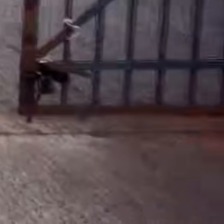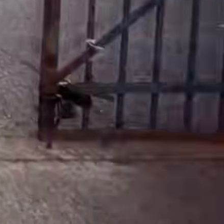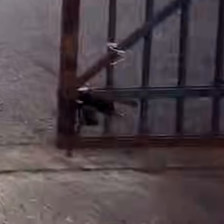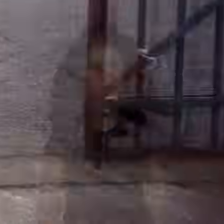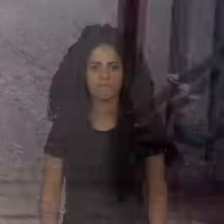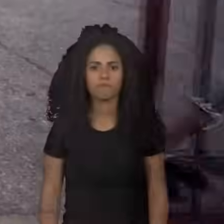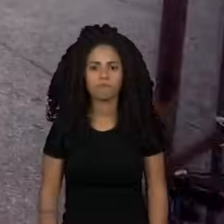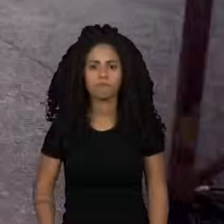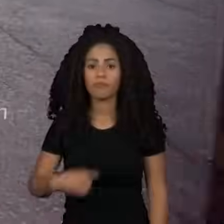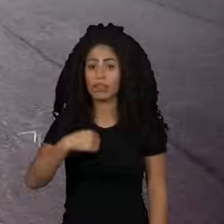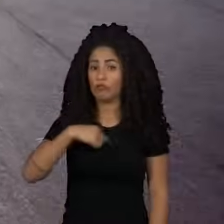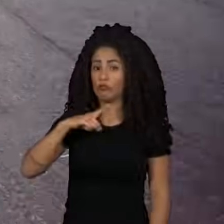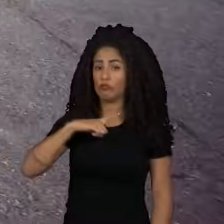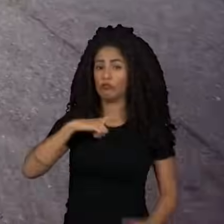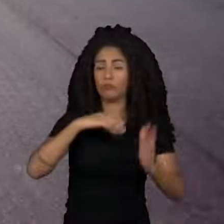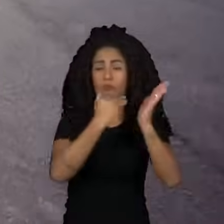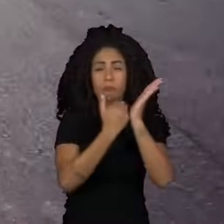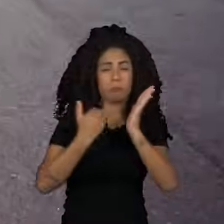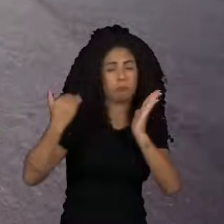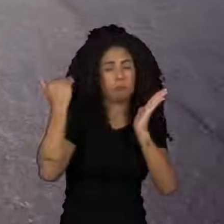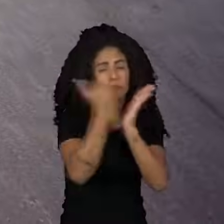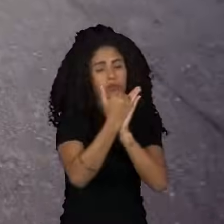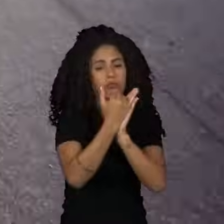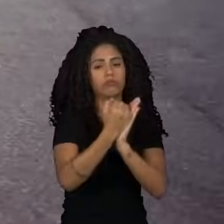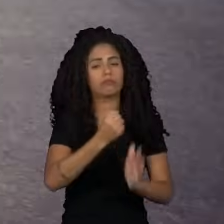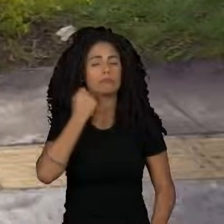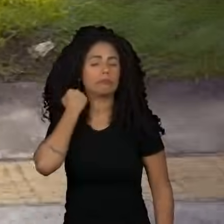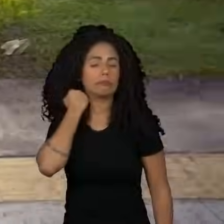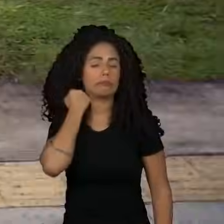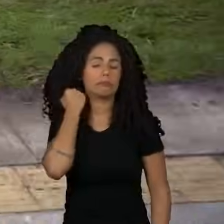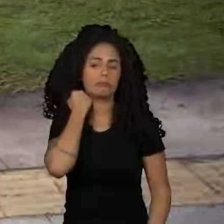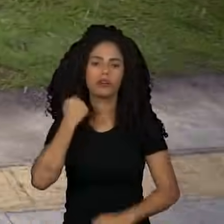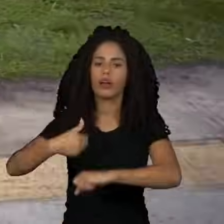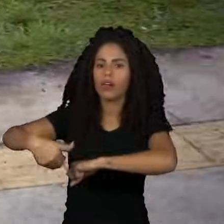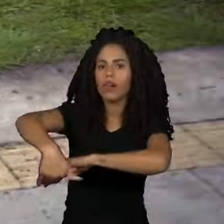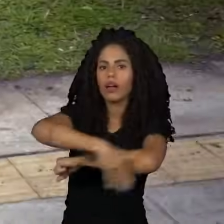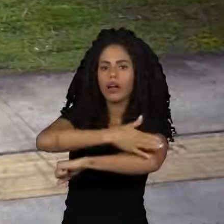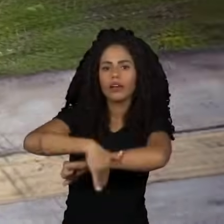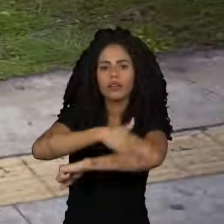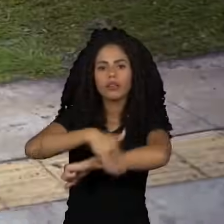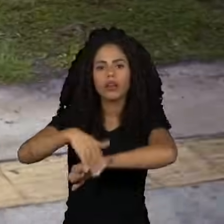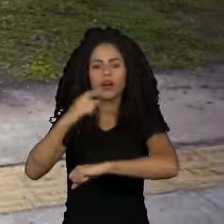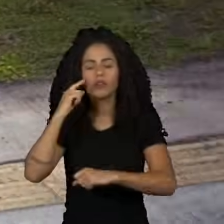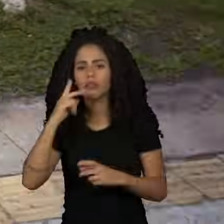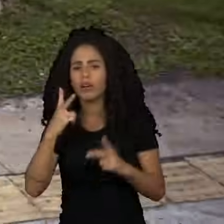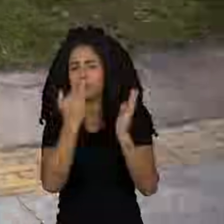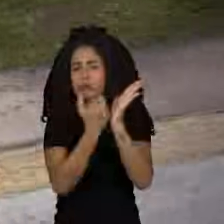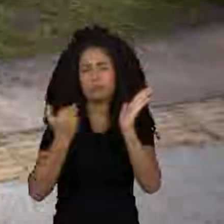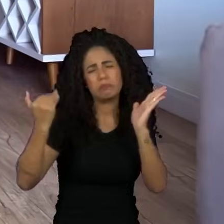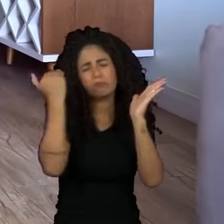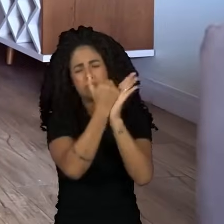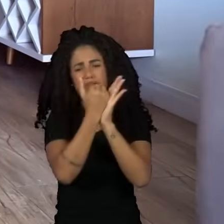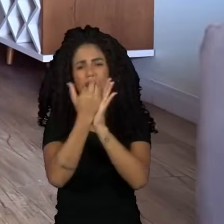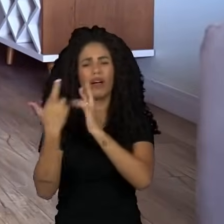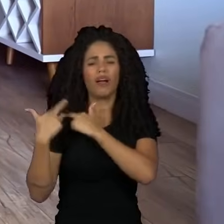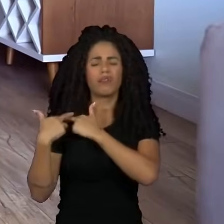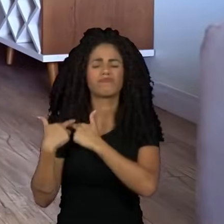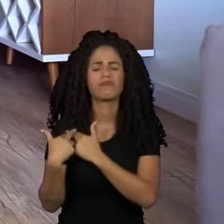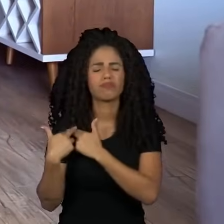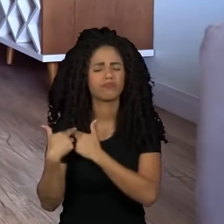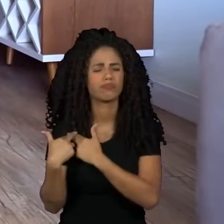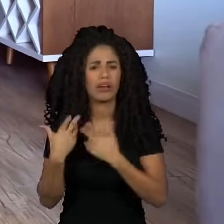Eu tive uma sobrecarga porque eu passei muito tempo na rua e eu não estava reparando que eu estava sobrecarregada. Eu estava, na